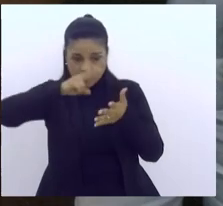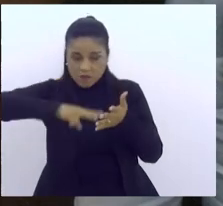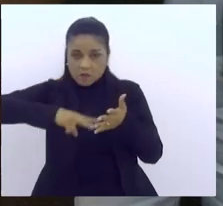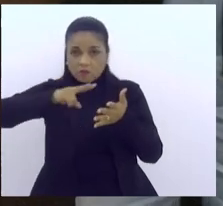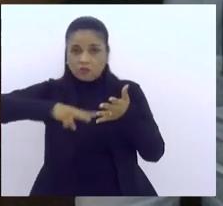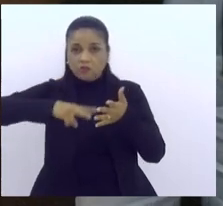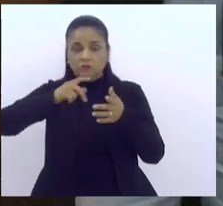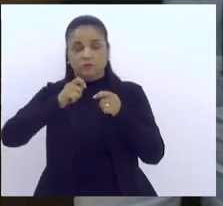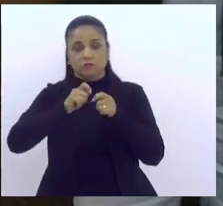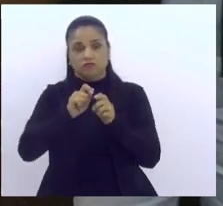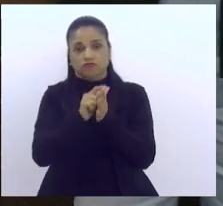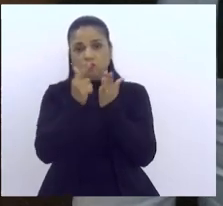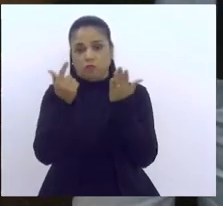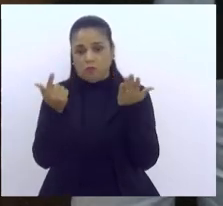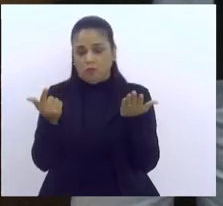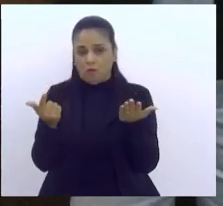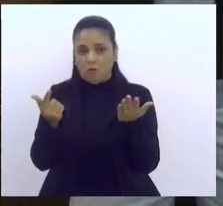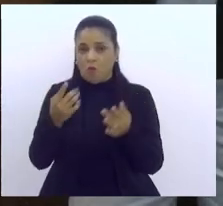jornal.